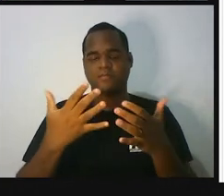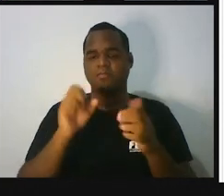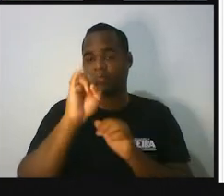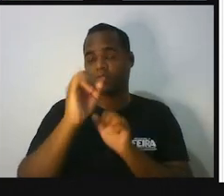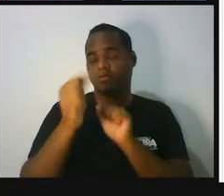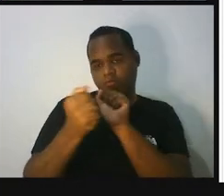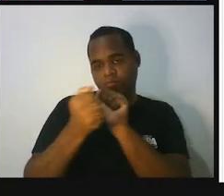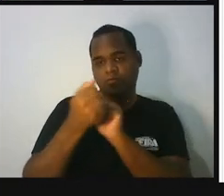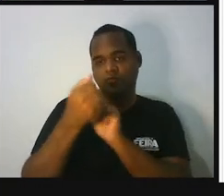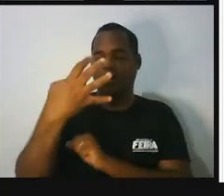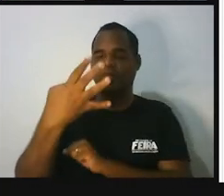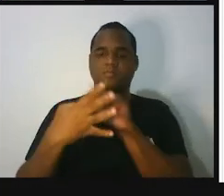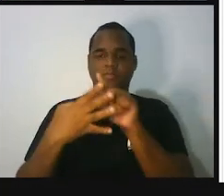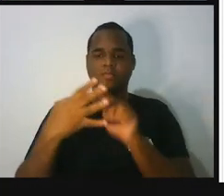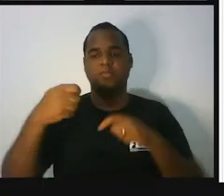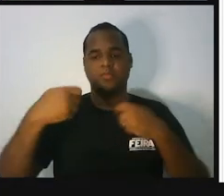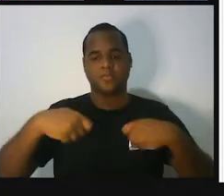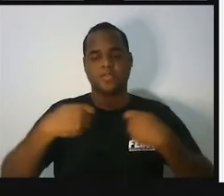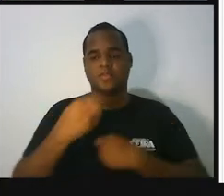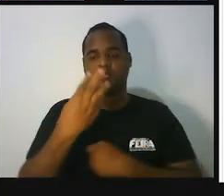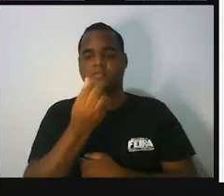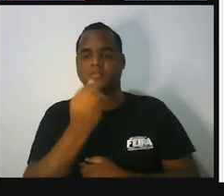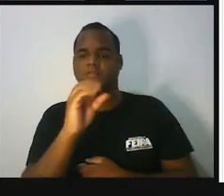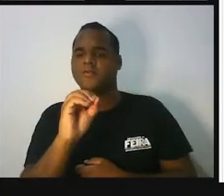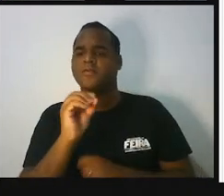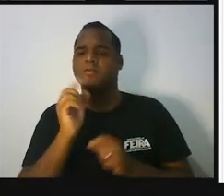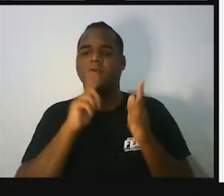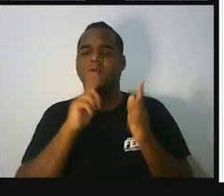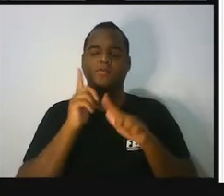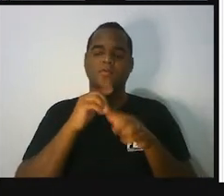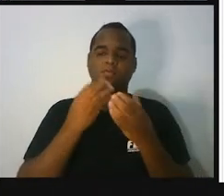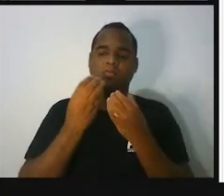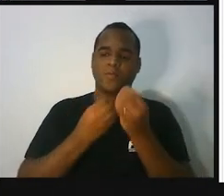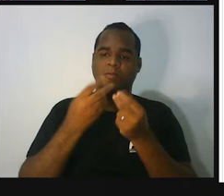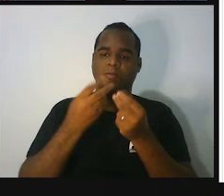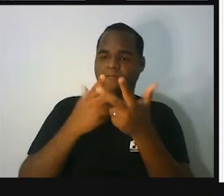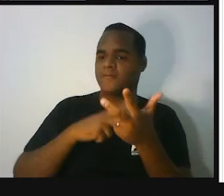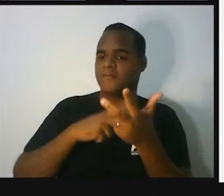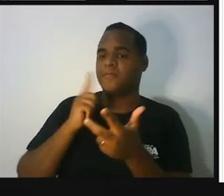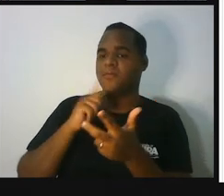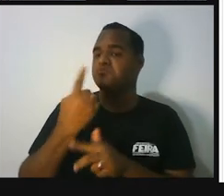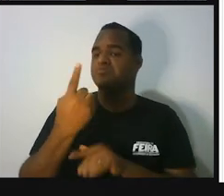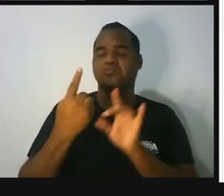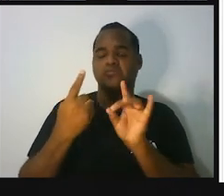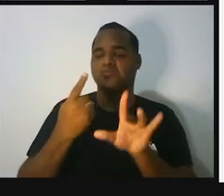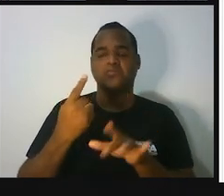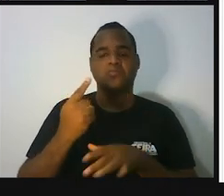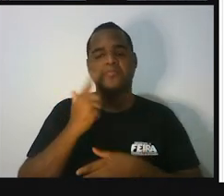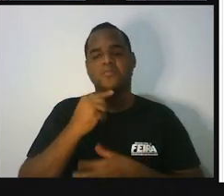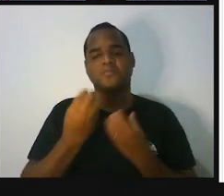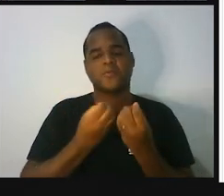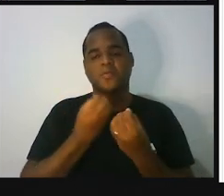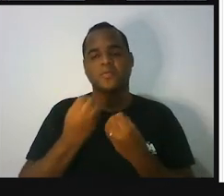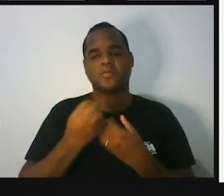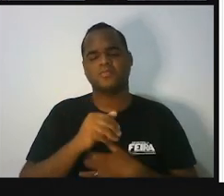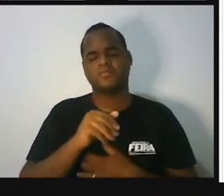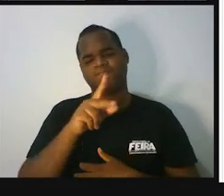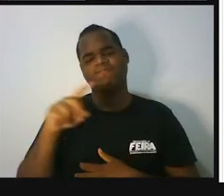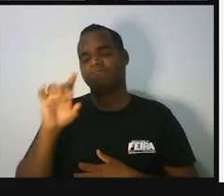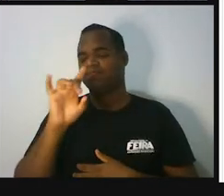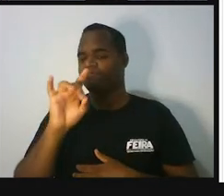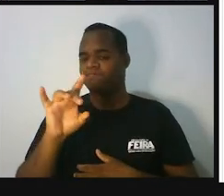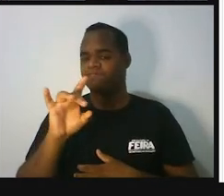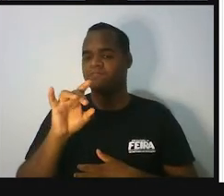os 4, tem que dar 360, como é que eu descubro a medida de um só? Ah, professor, agora é só